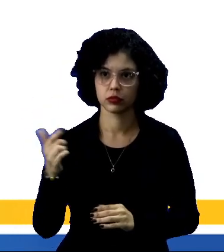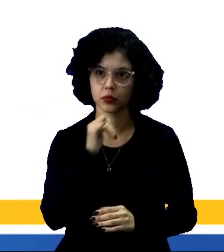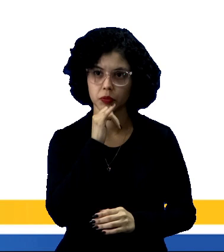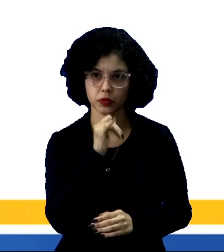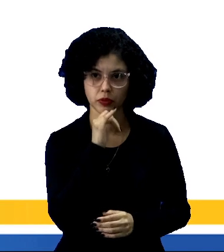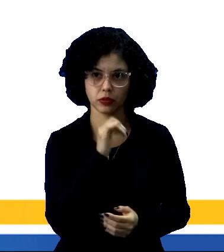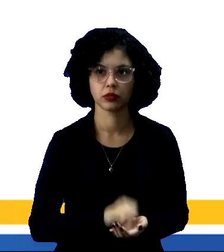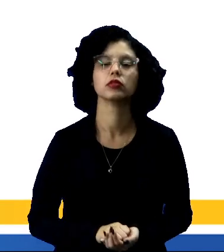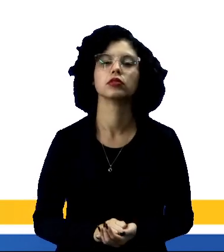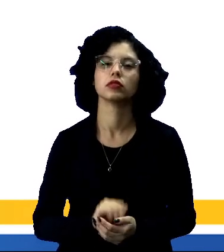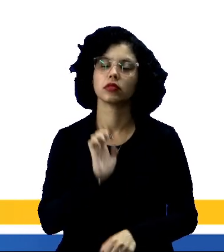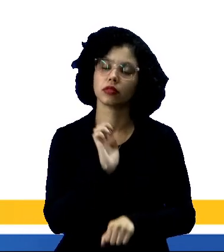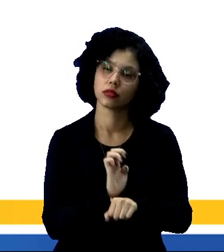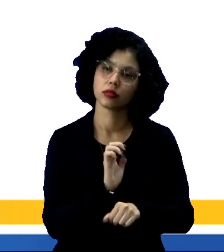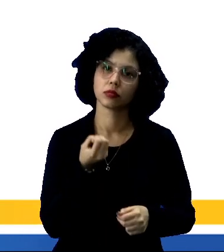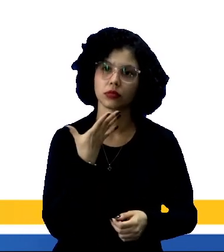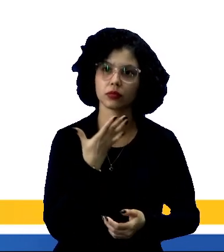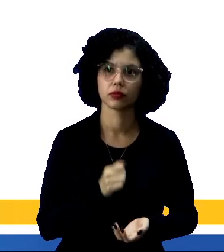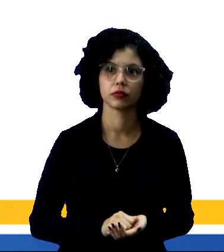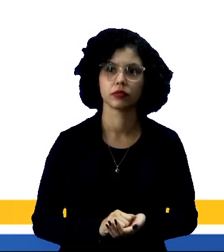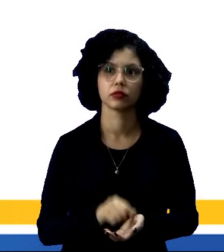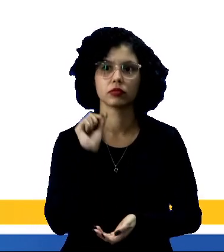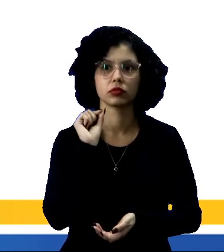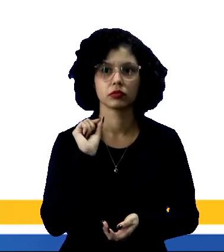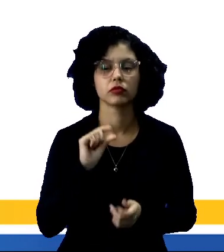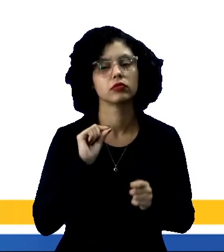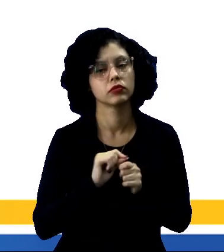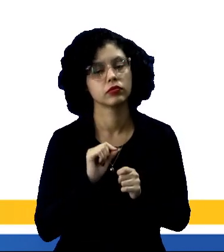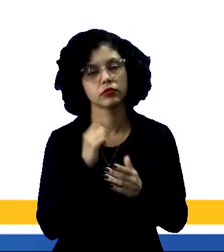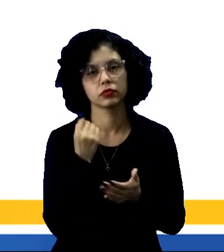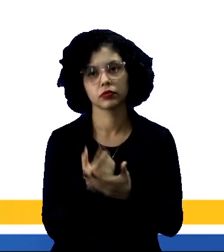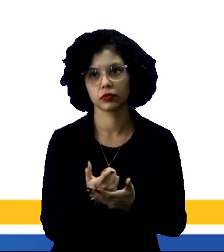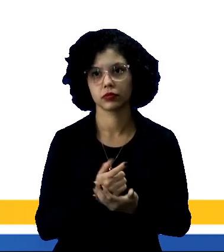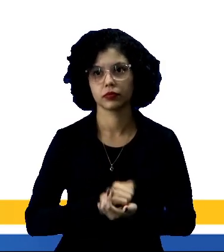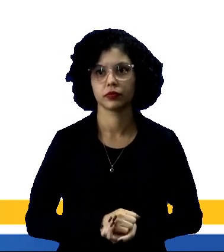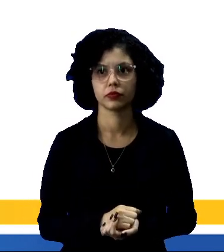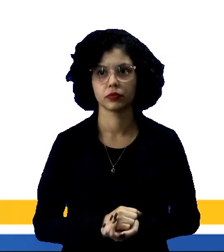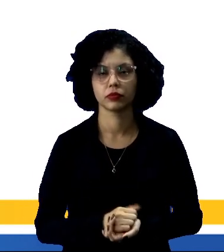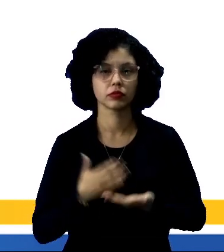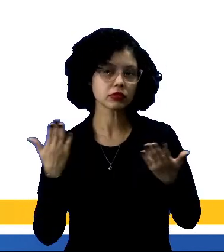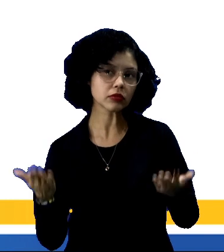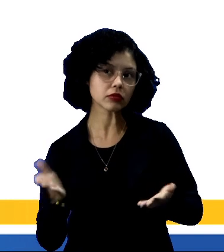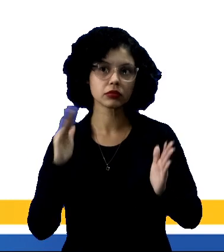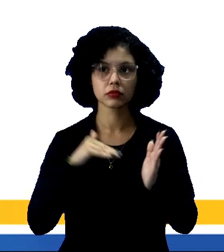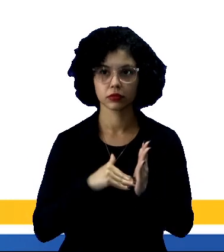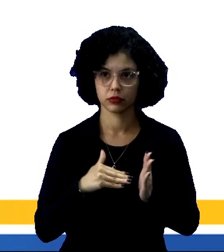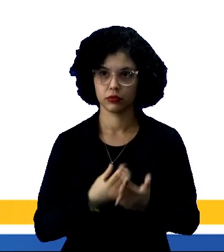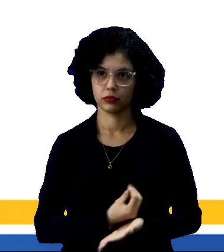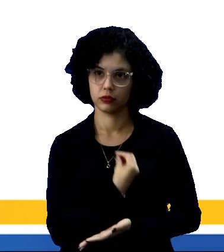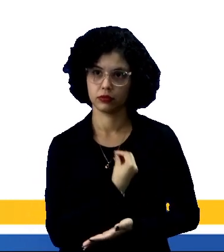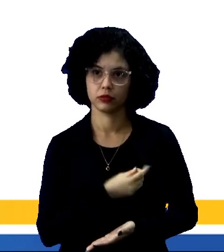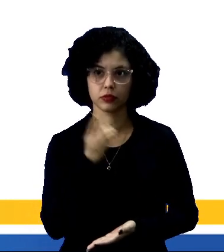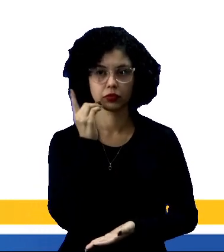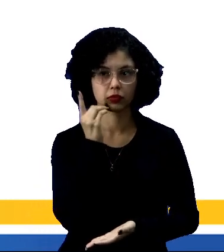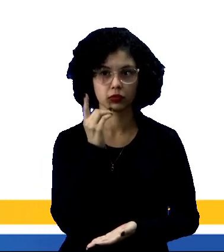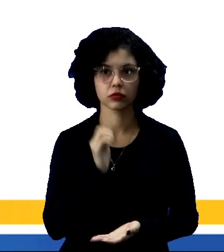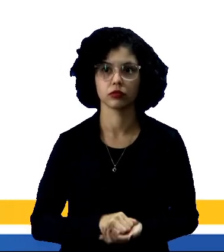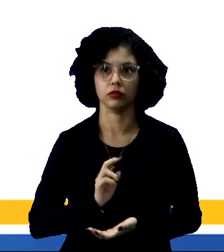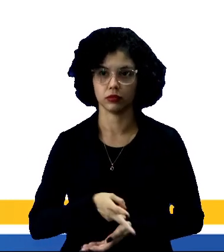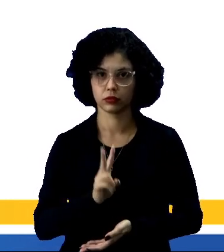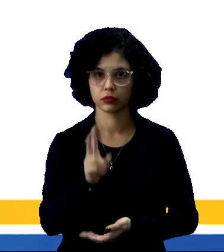outro exemplar em excelente estado, o que faria jus ao valor já pago. Entretanto, até a presente